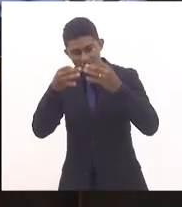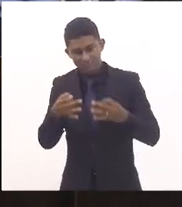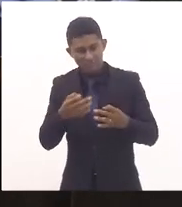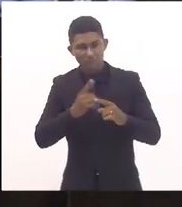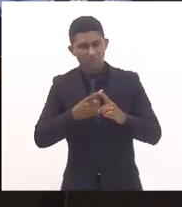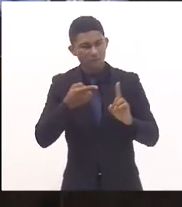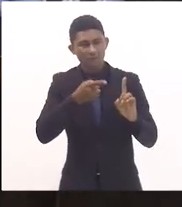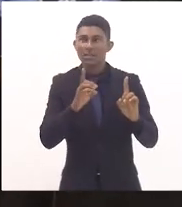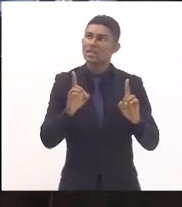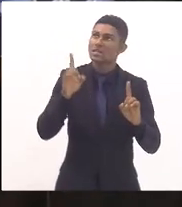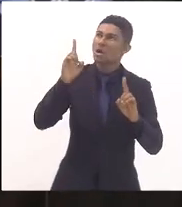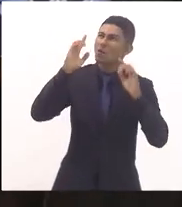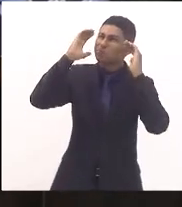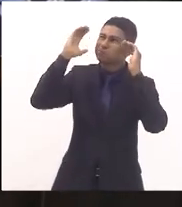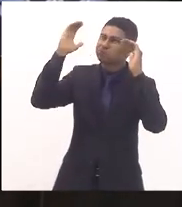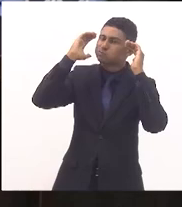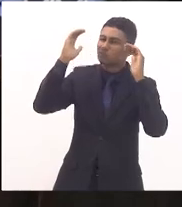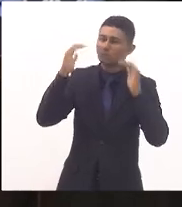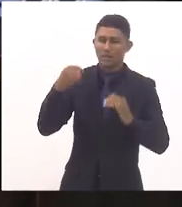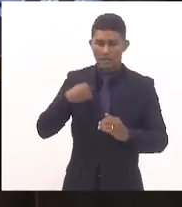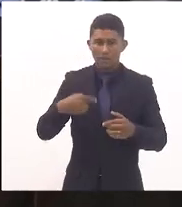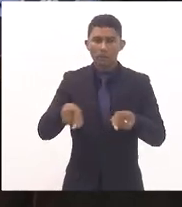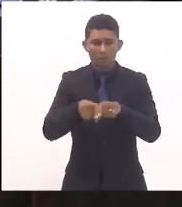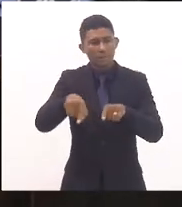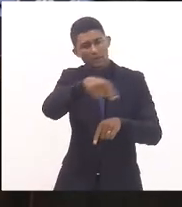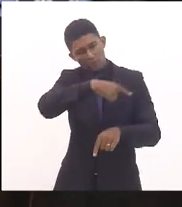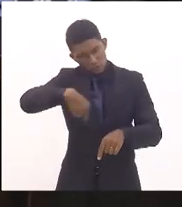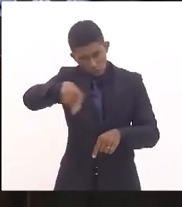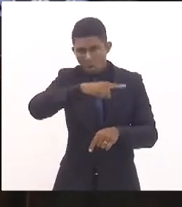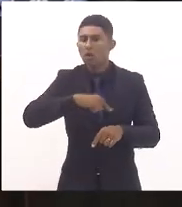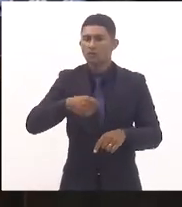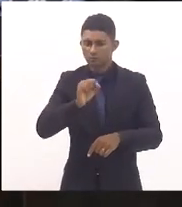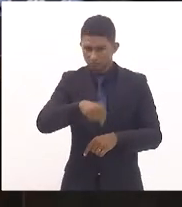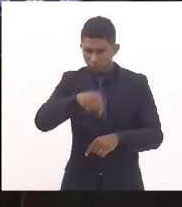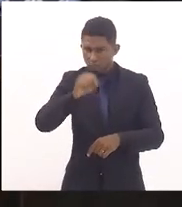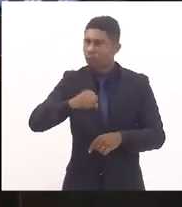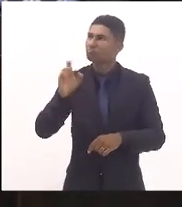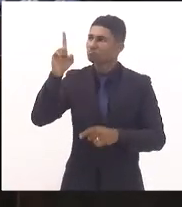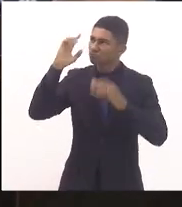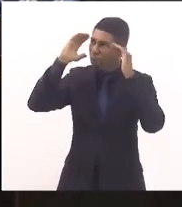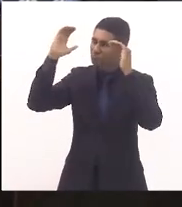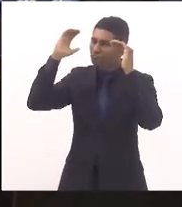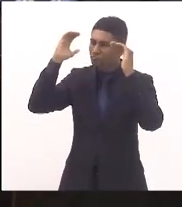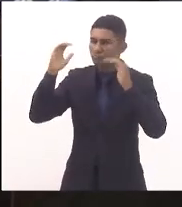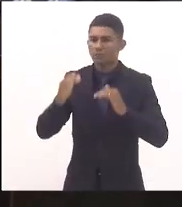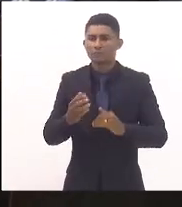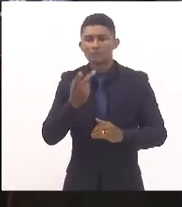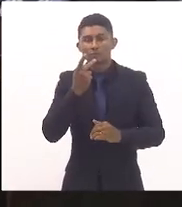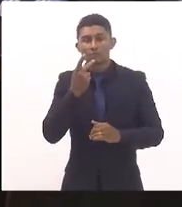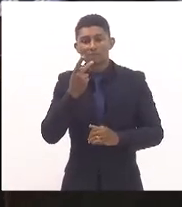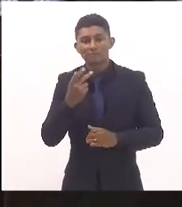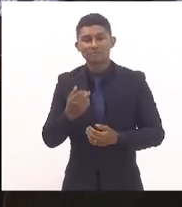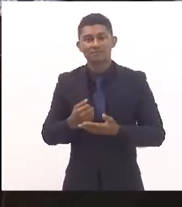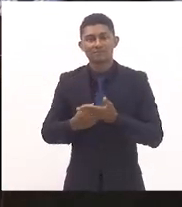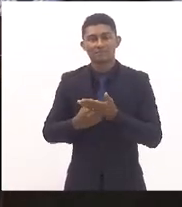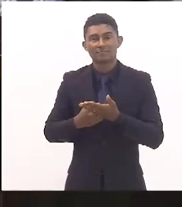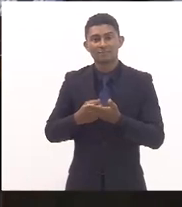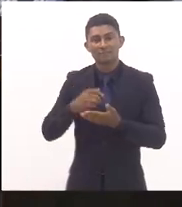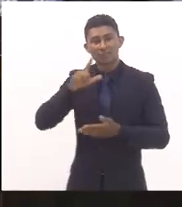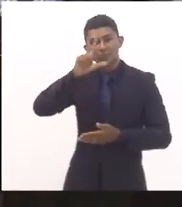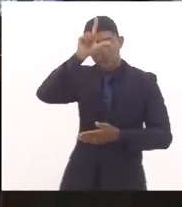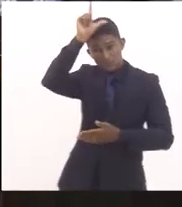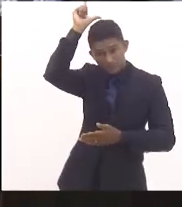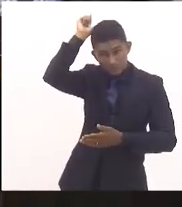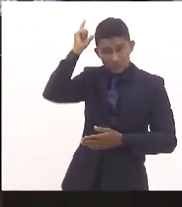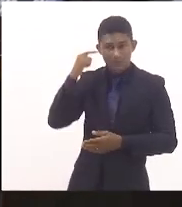que a temente a Deus eu e nós somos aliás eu disse aqui o mestre Luiz Paulo que a